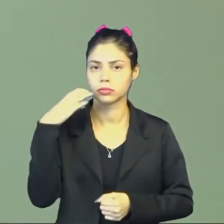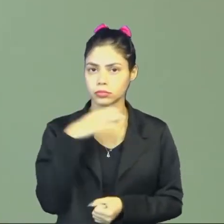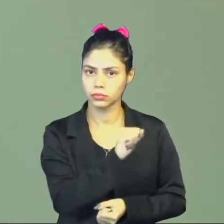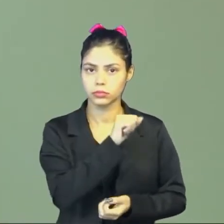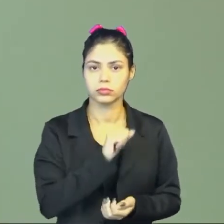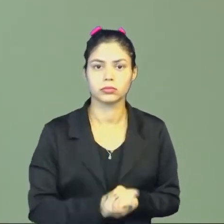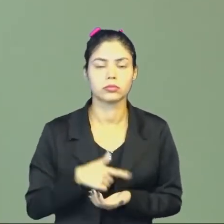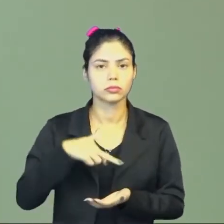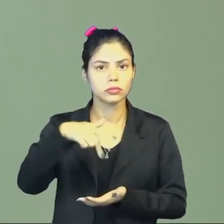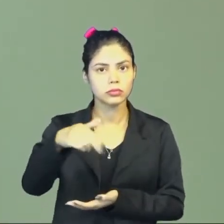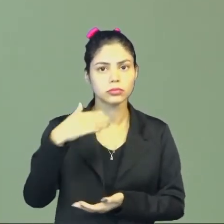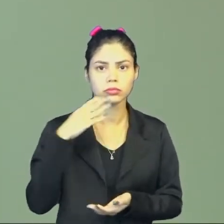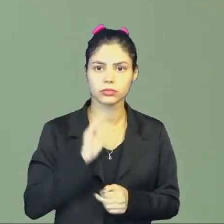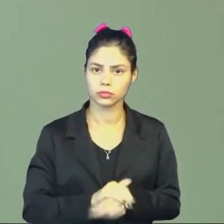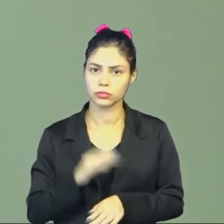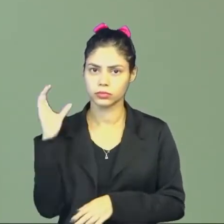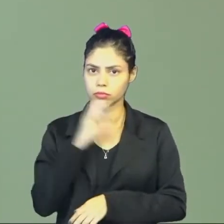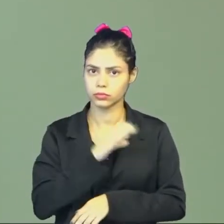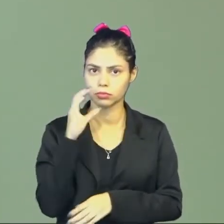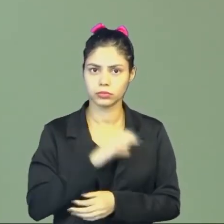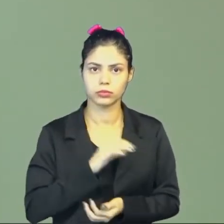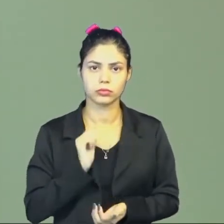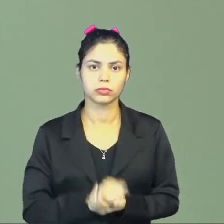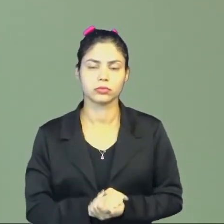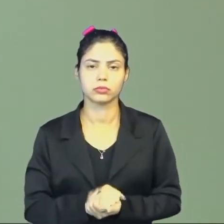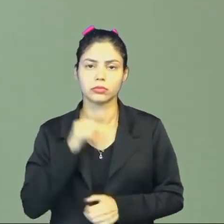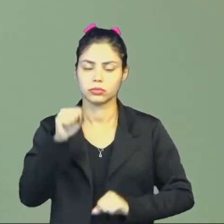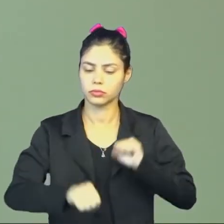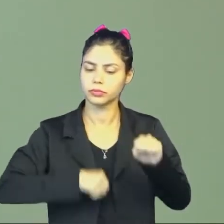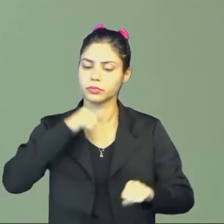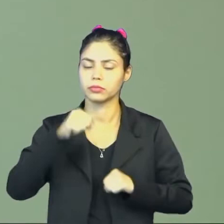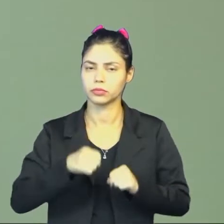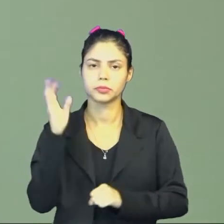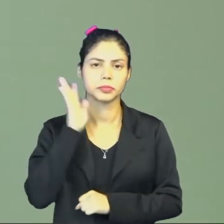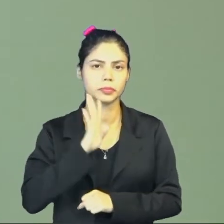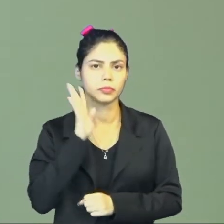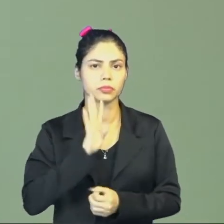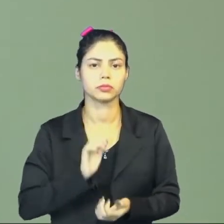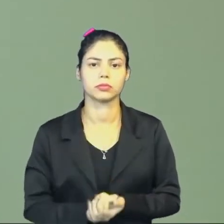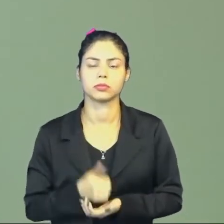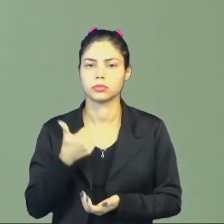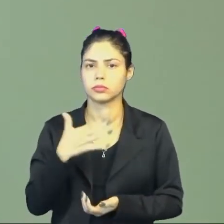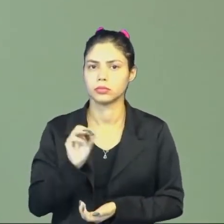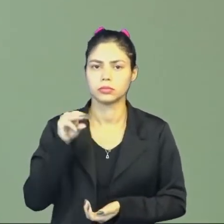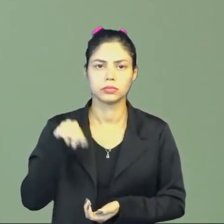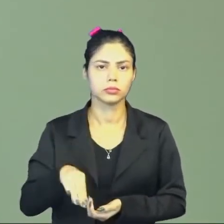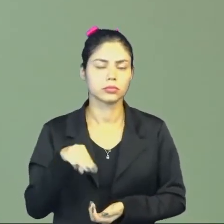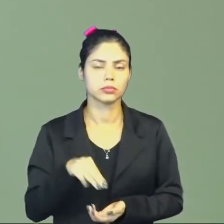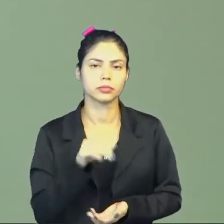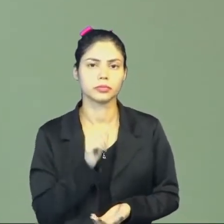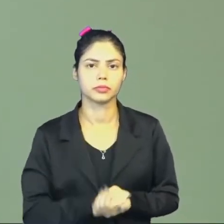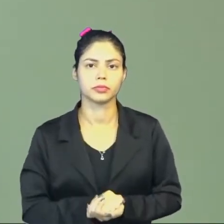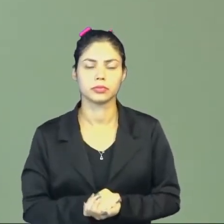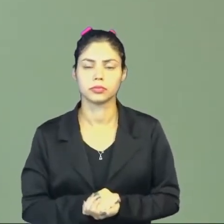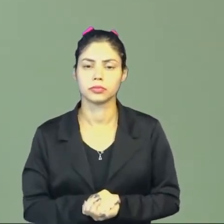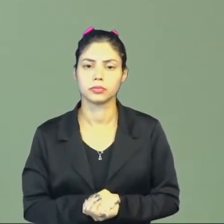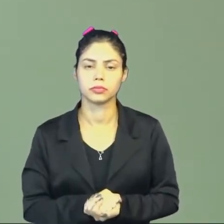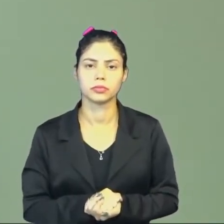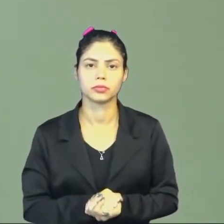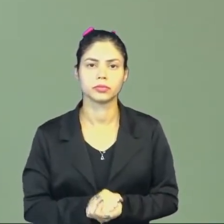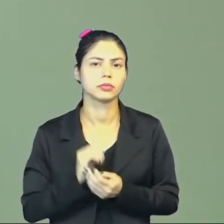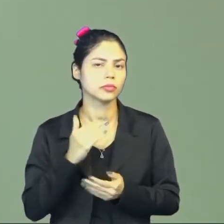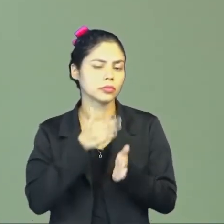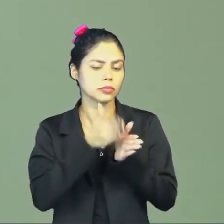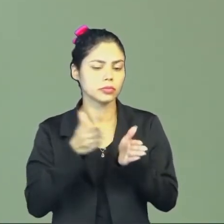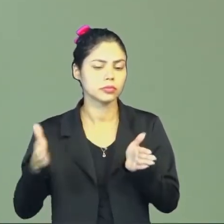né, correndo bastante, numa bicicleta. Poxa, é legal, olha aí, ó, 10 minutos eu fiz tantos metros. Mas